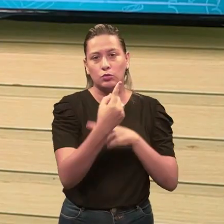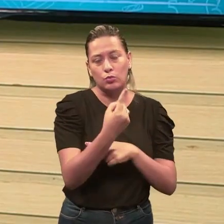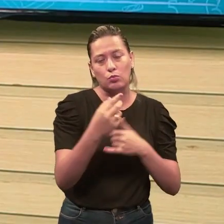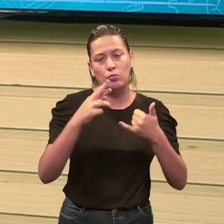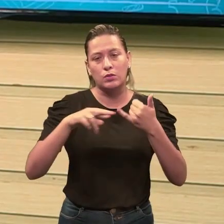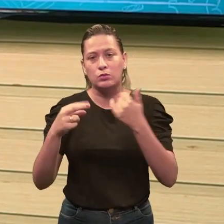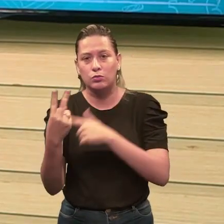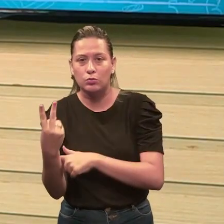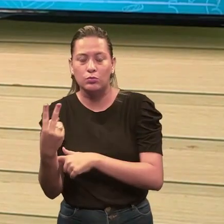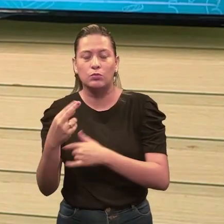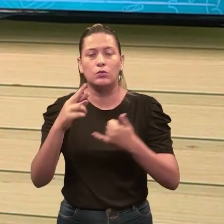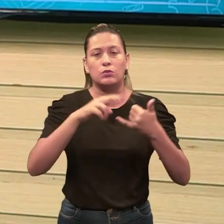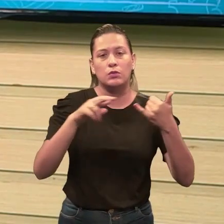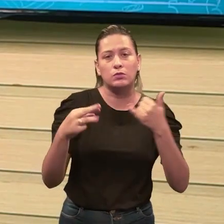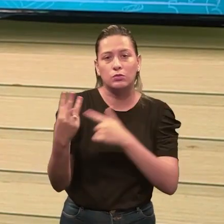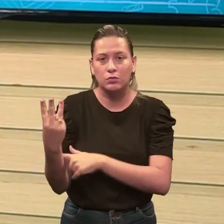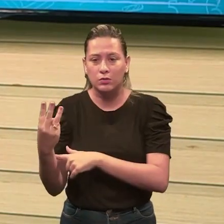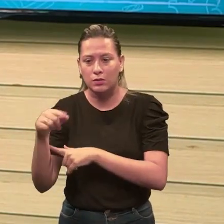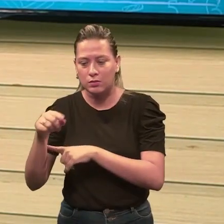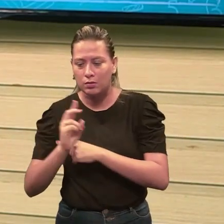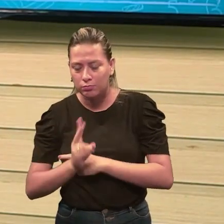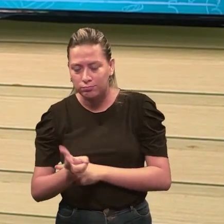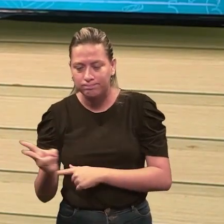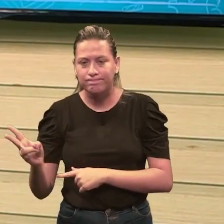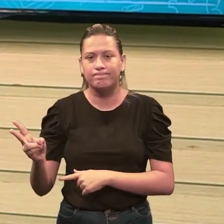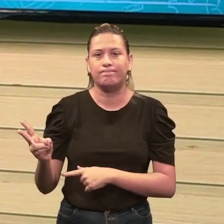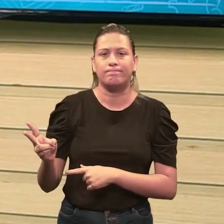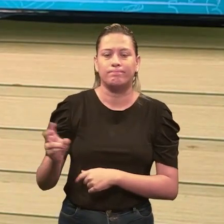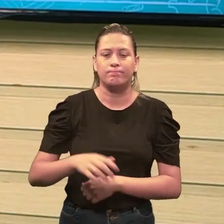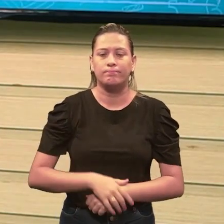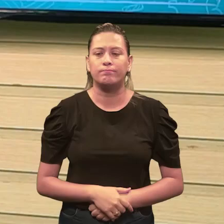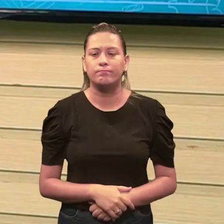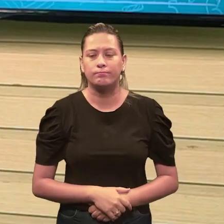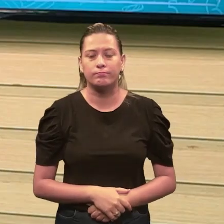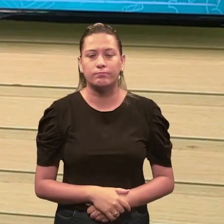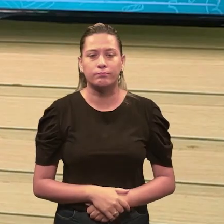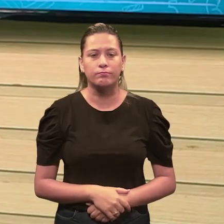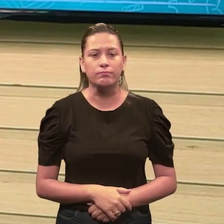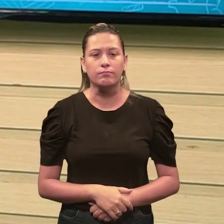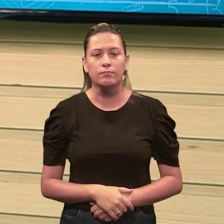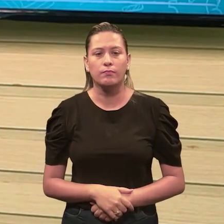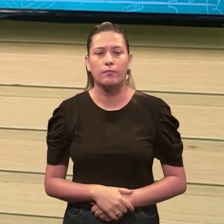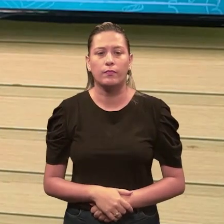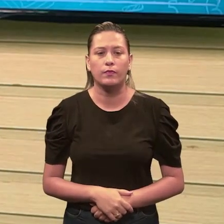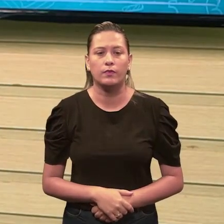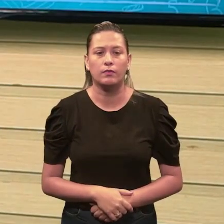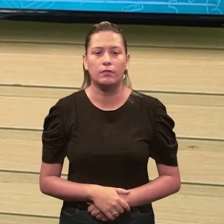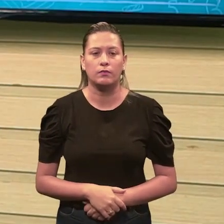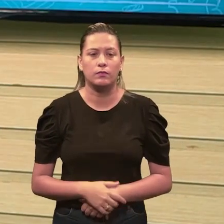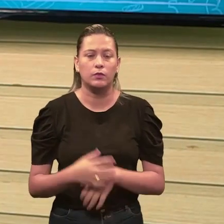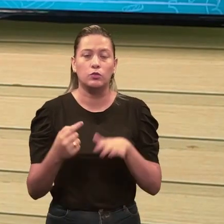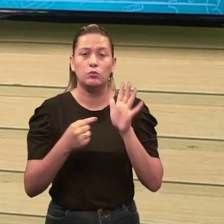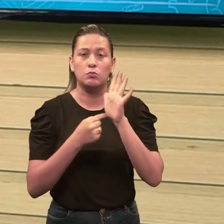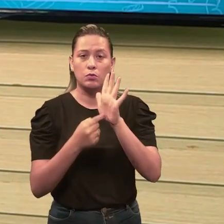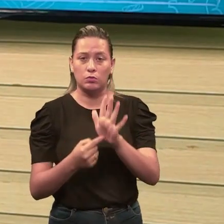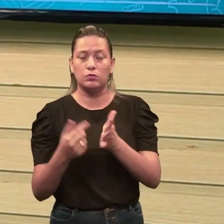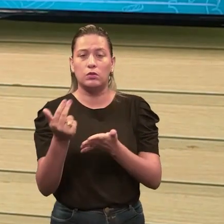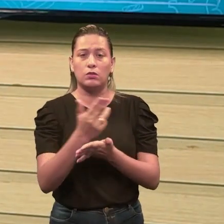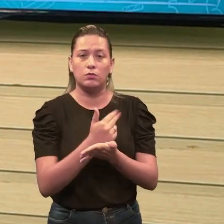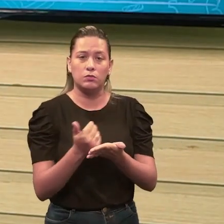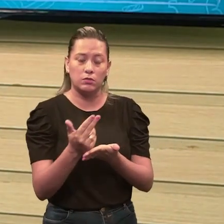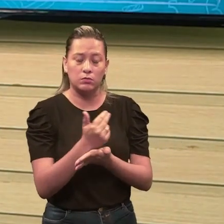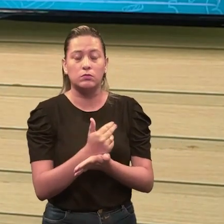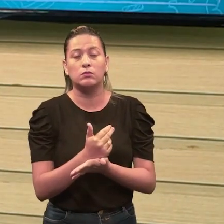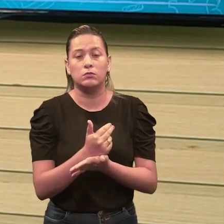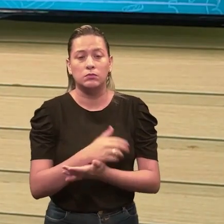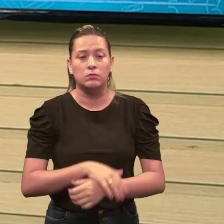1, o 2, ó, o 3, e assim sucessivamente. Então, uma outra forma também de ilustrar